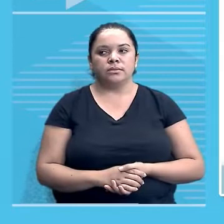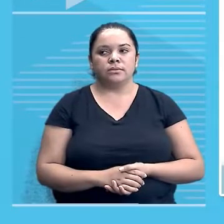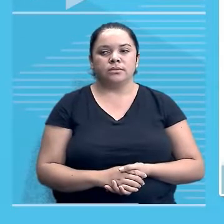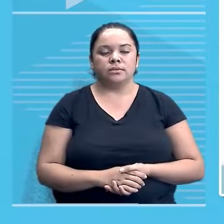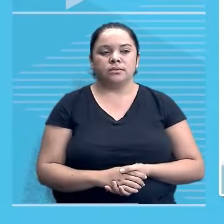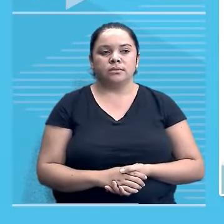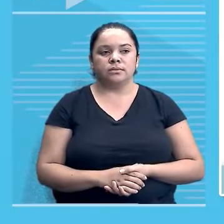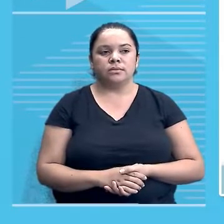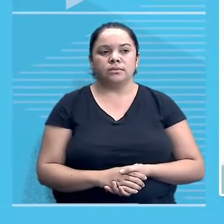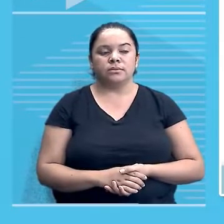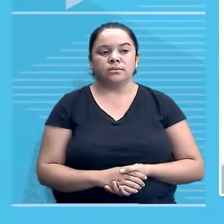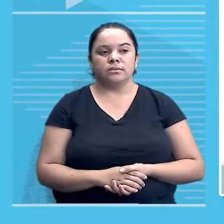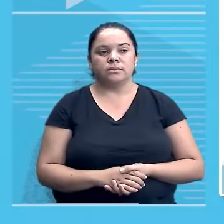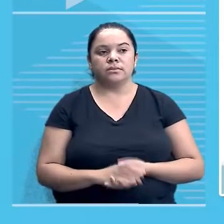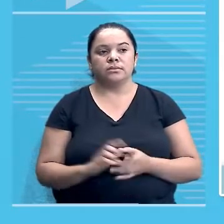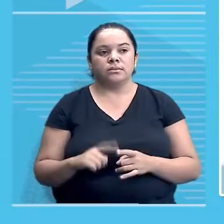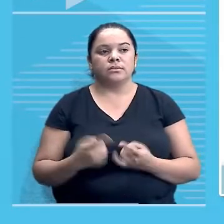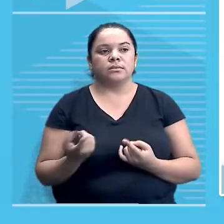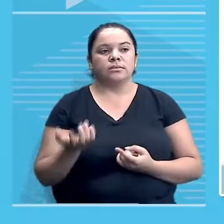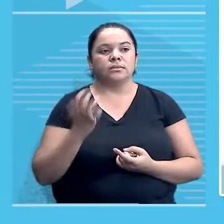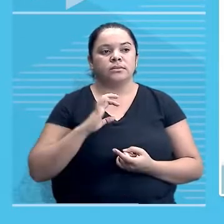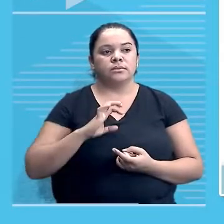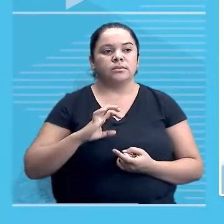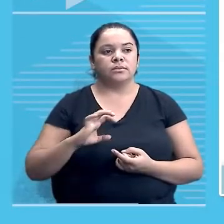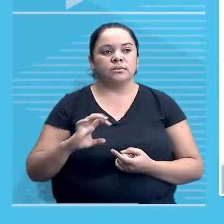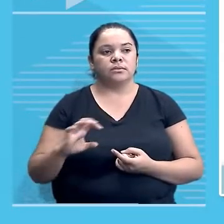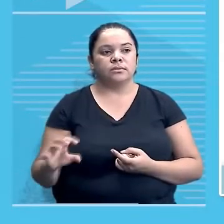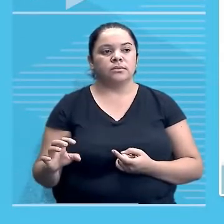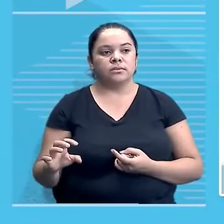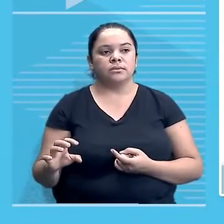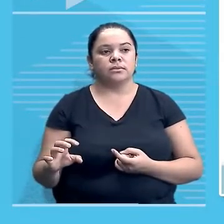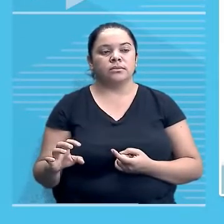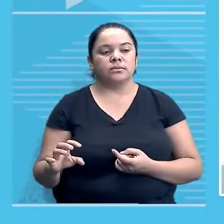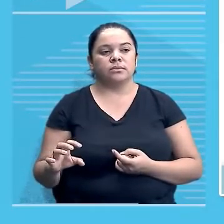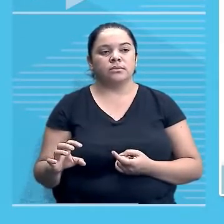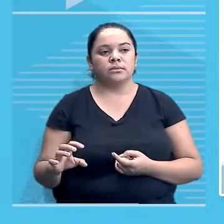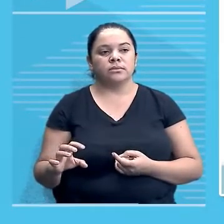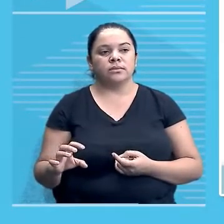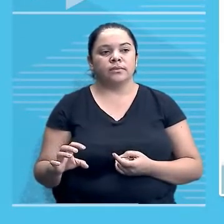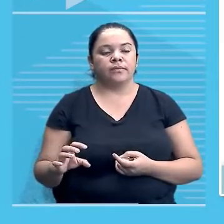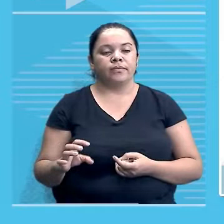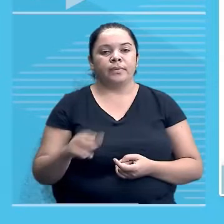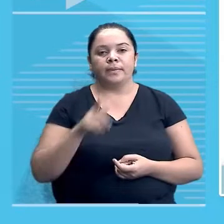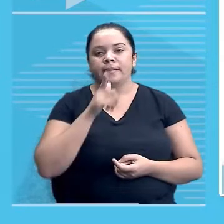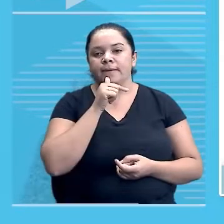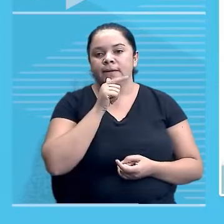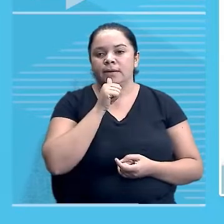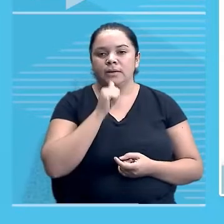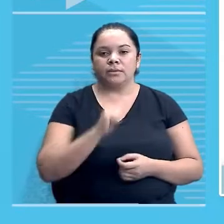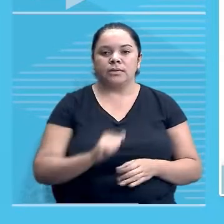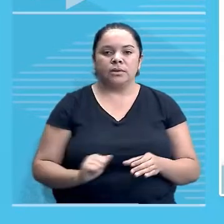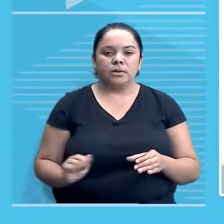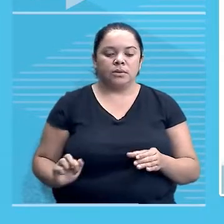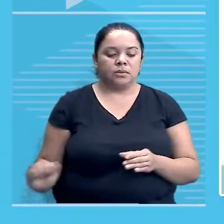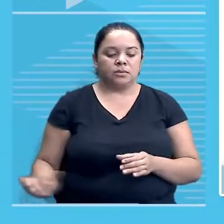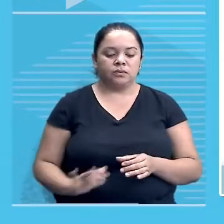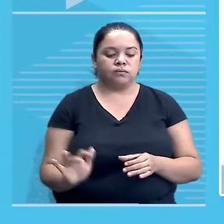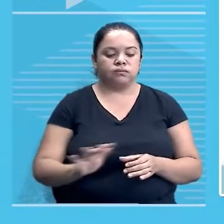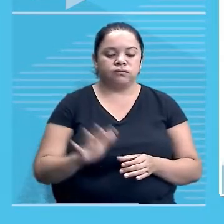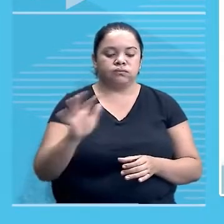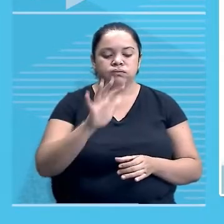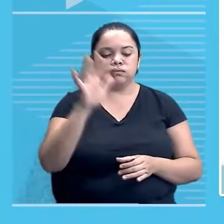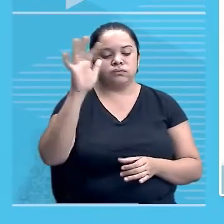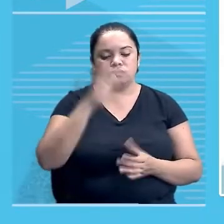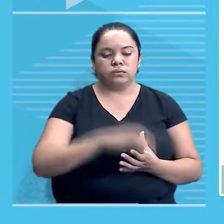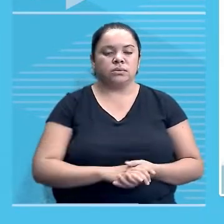eu não quero que essa água passe para o estado de vapor. Eu só deixo ela na